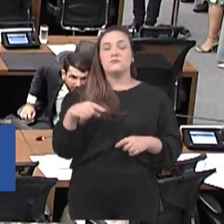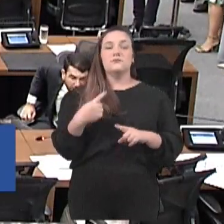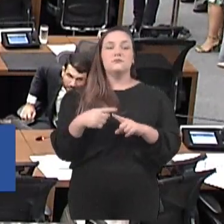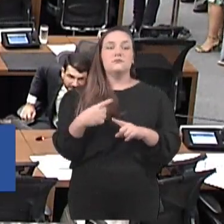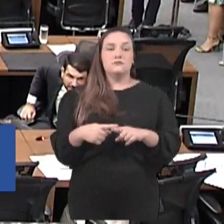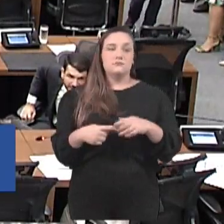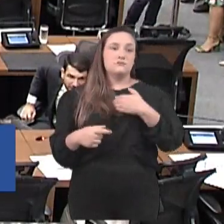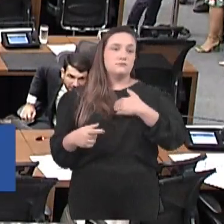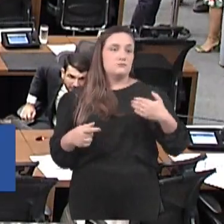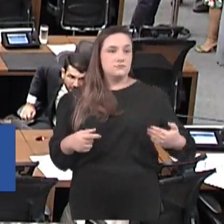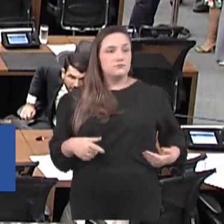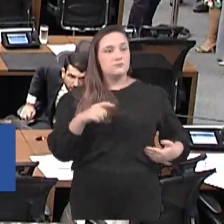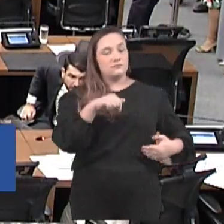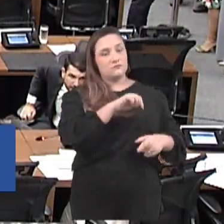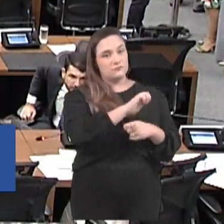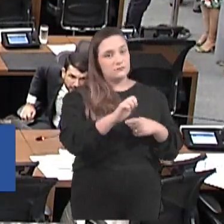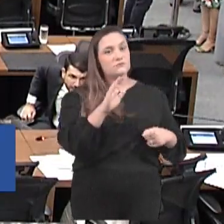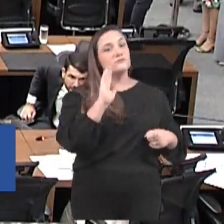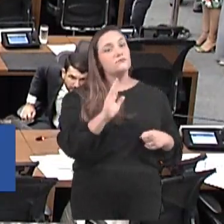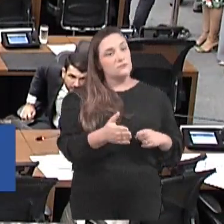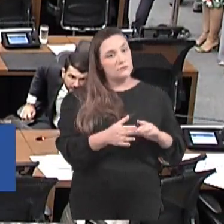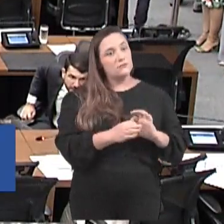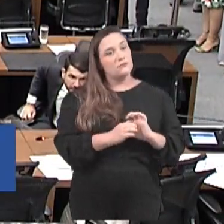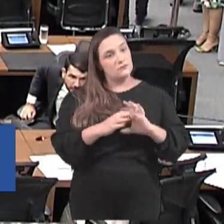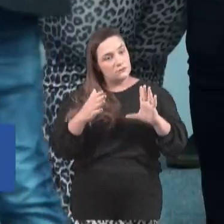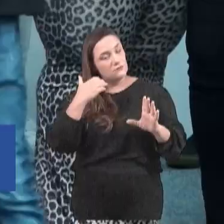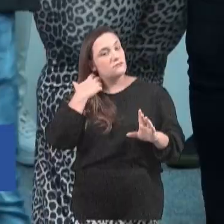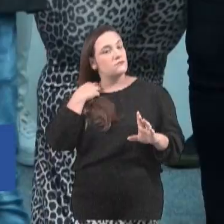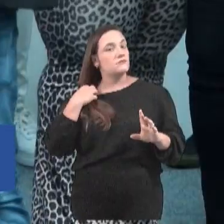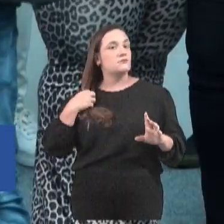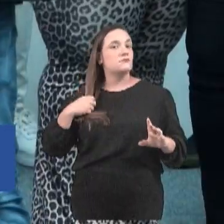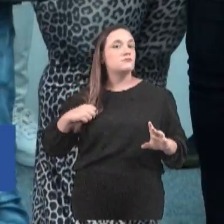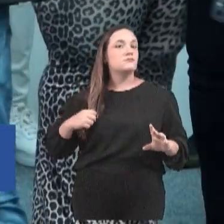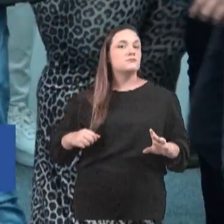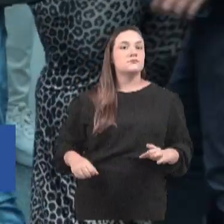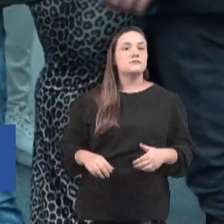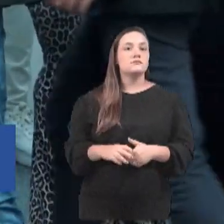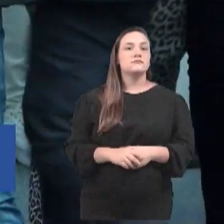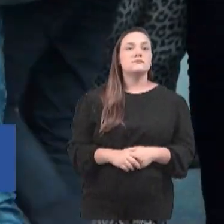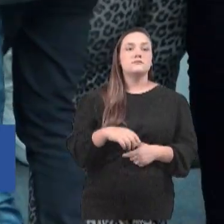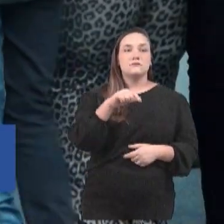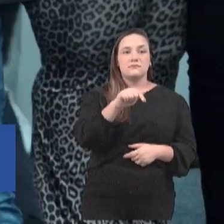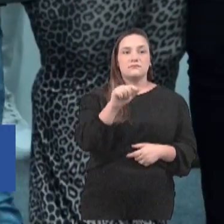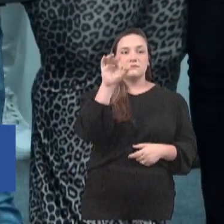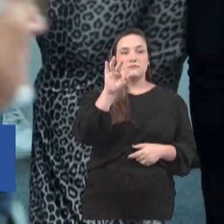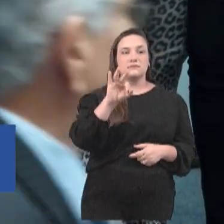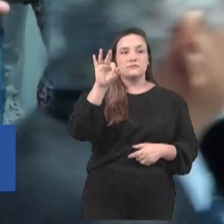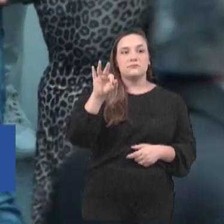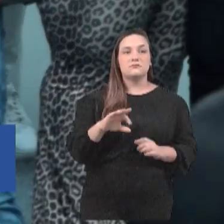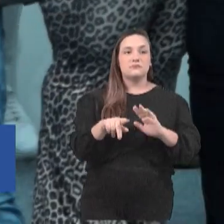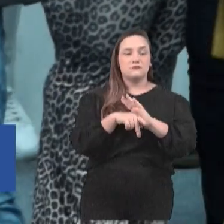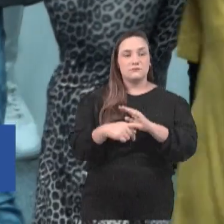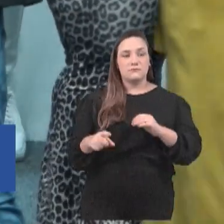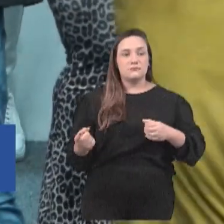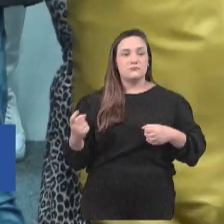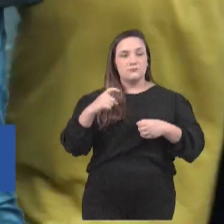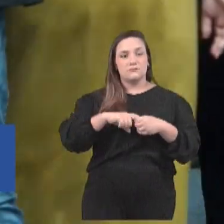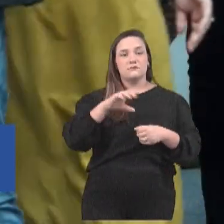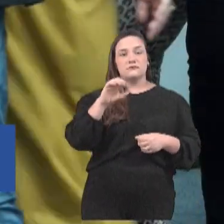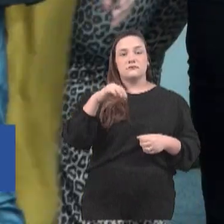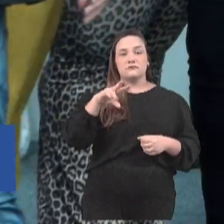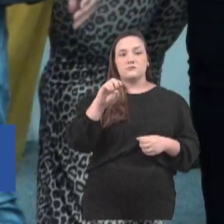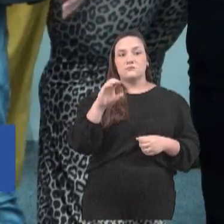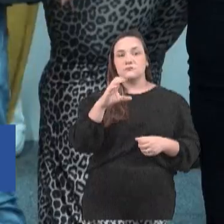que o governo do Estado já concedeu um reajuste de 7% para os convocados,